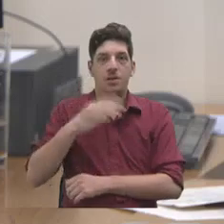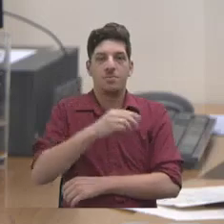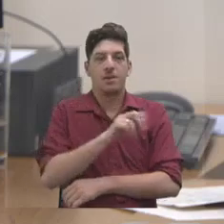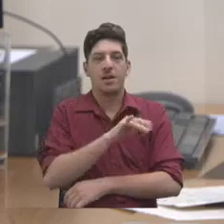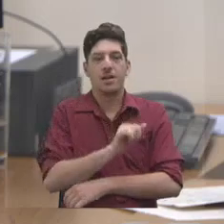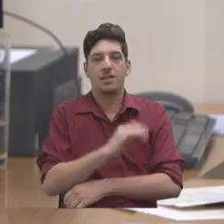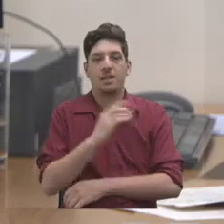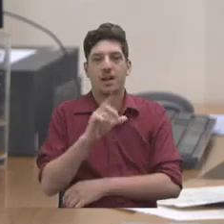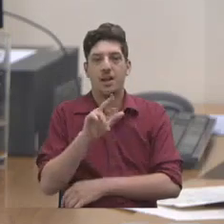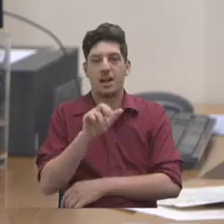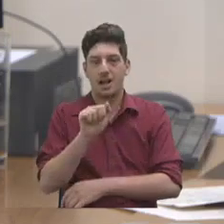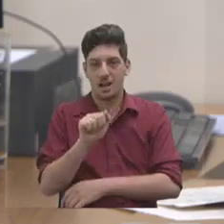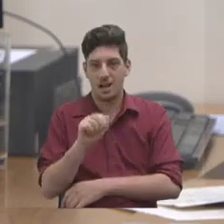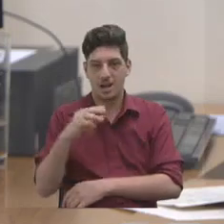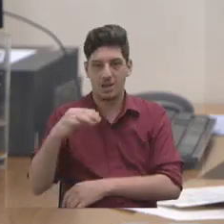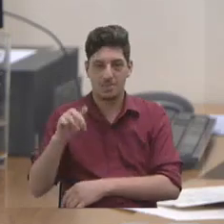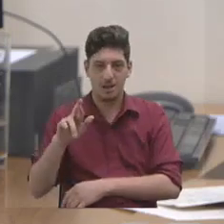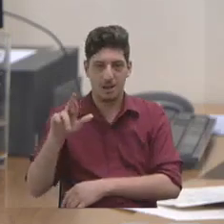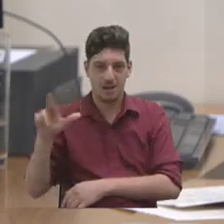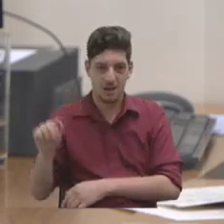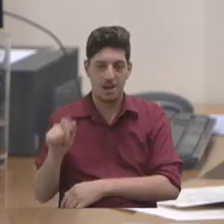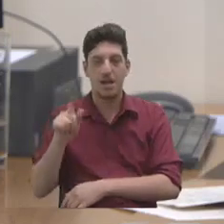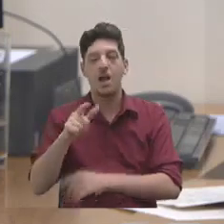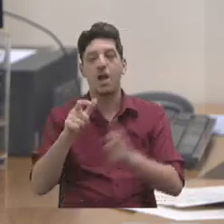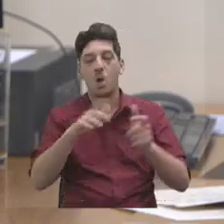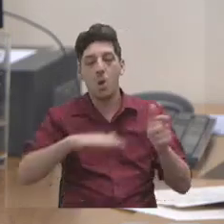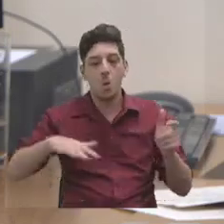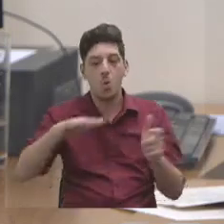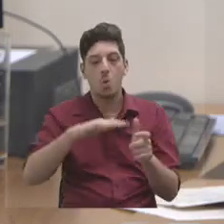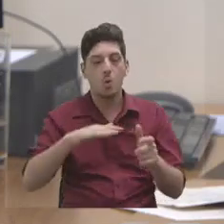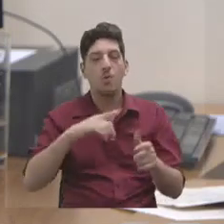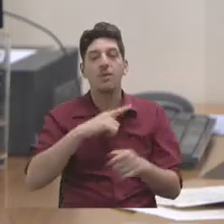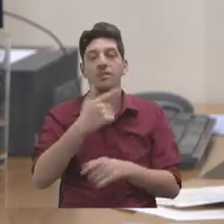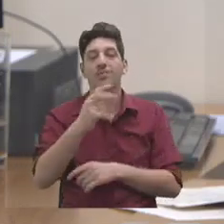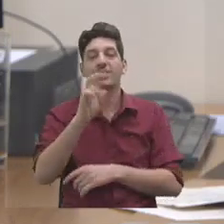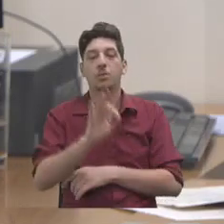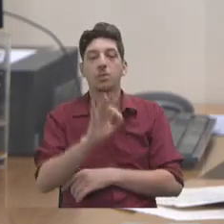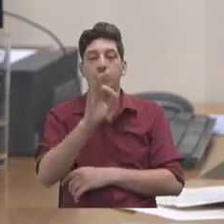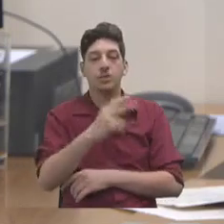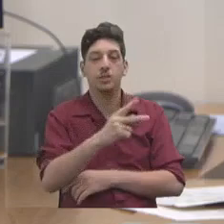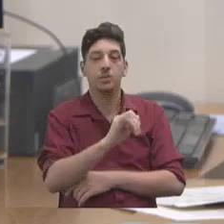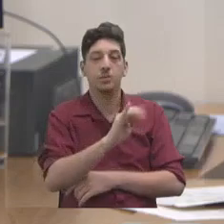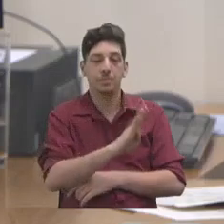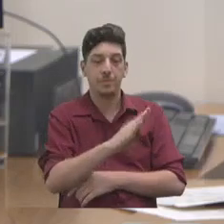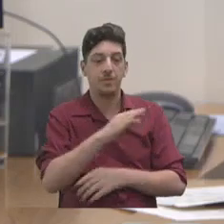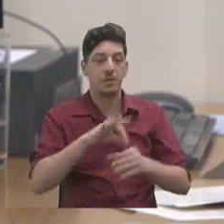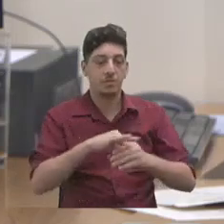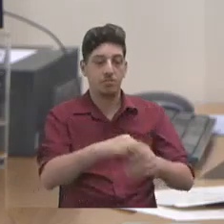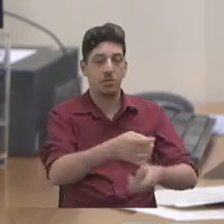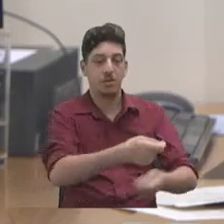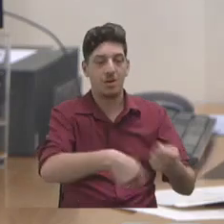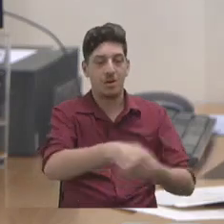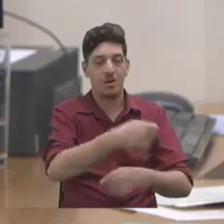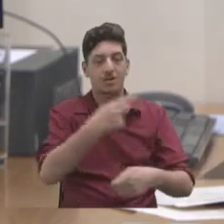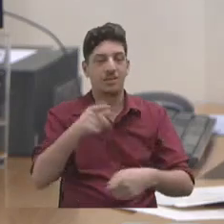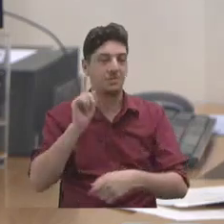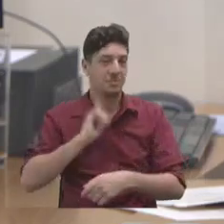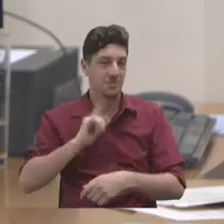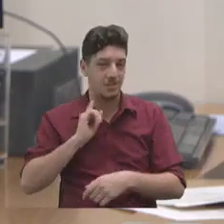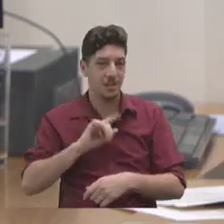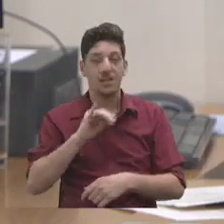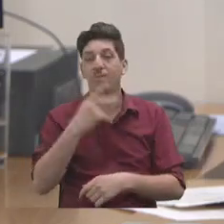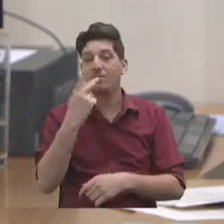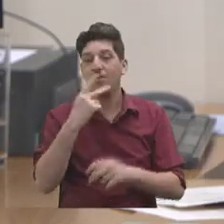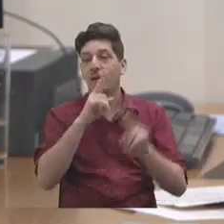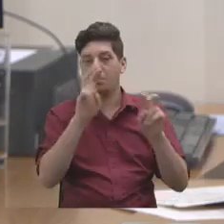marra o qual é uma região onde concentra 25% do PIB do agronegócio de Minas Gerais quando a gente fala nesse